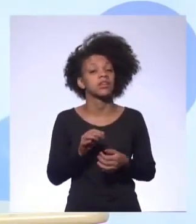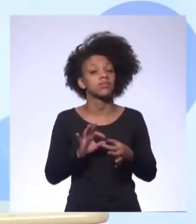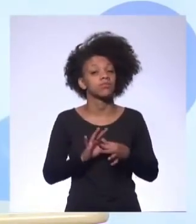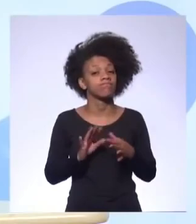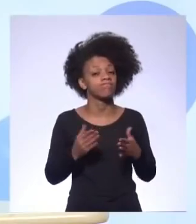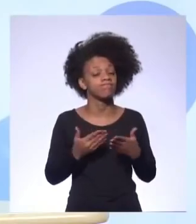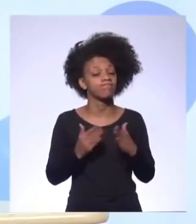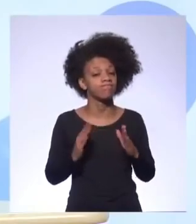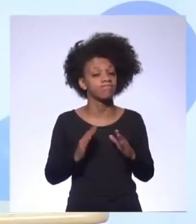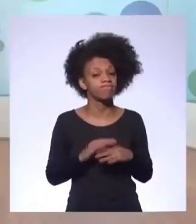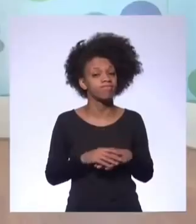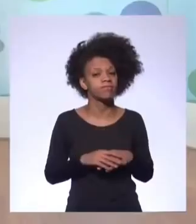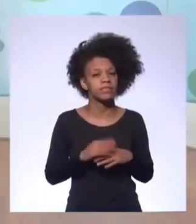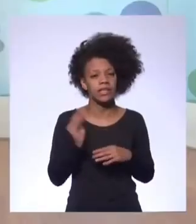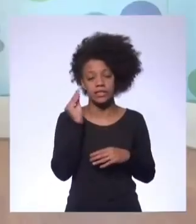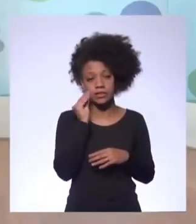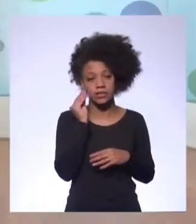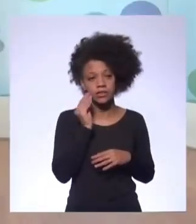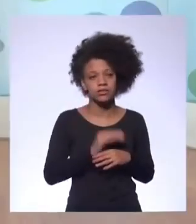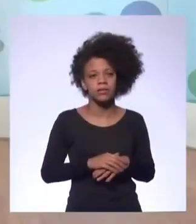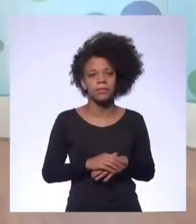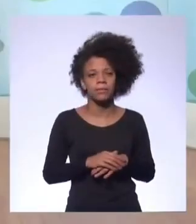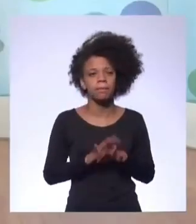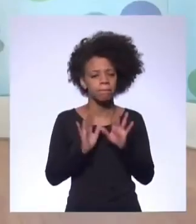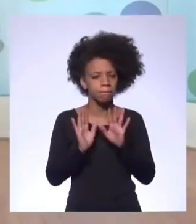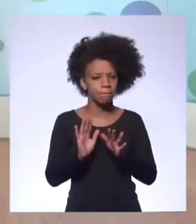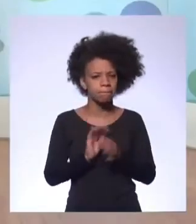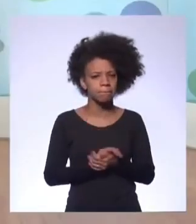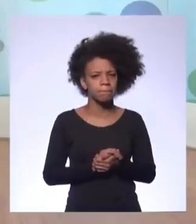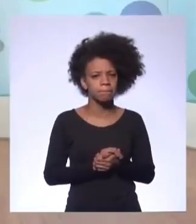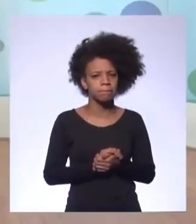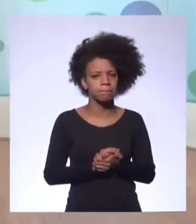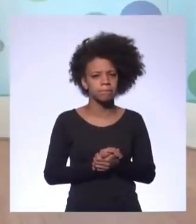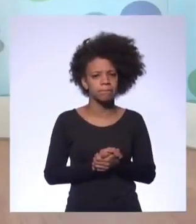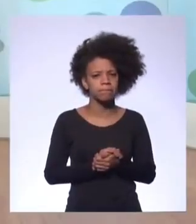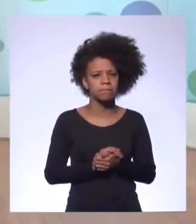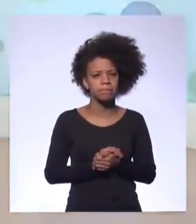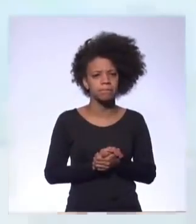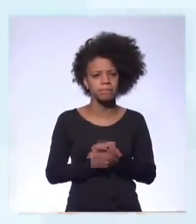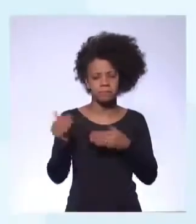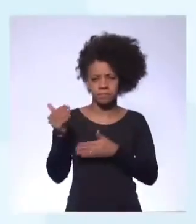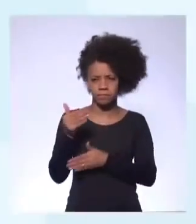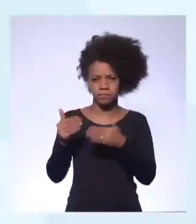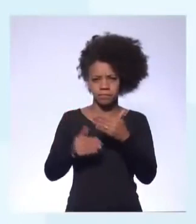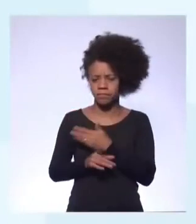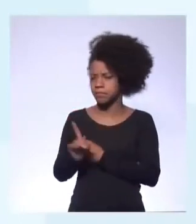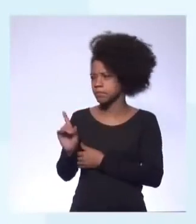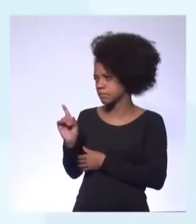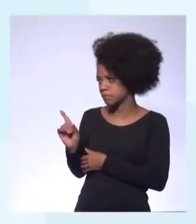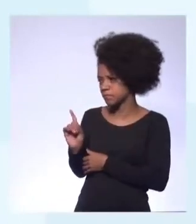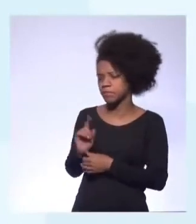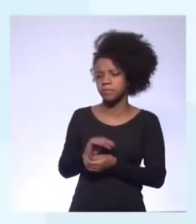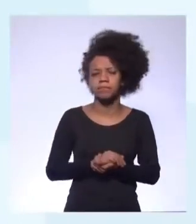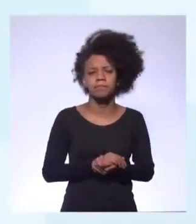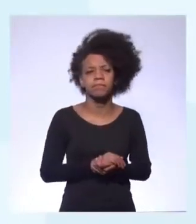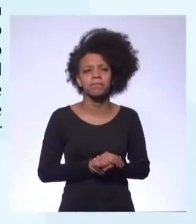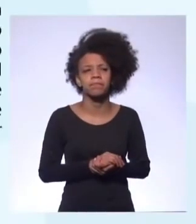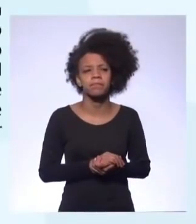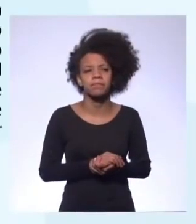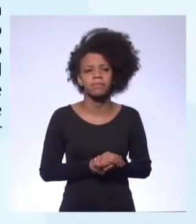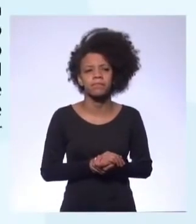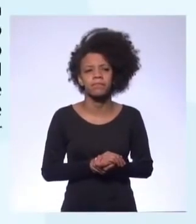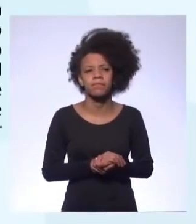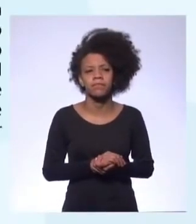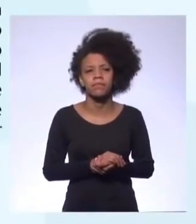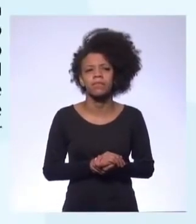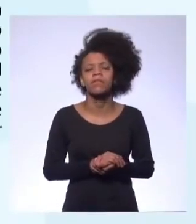hein? Bora que a gente tenta. Ó, passa para mim, para o próximo slide primeiro.